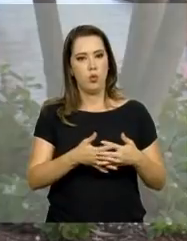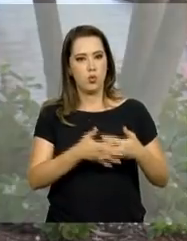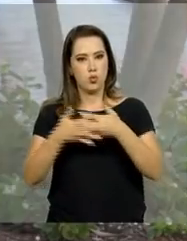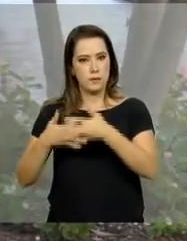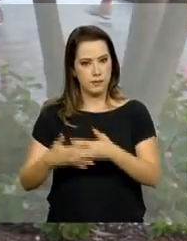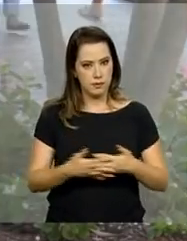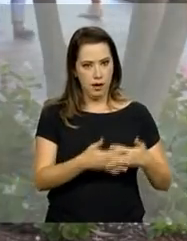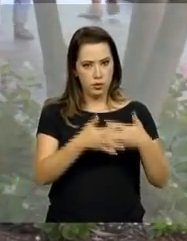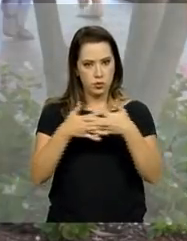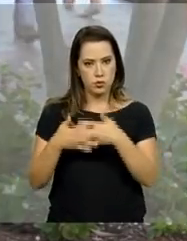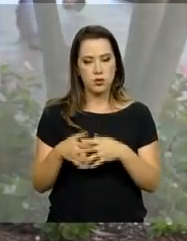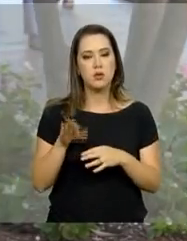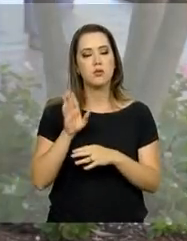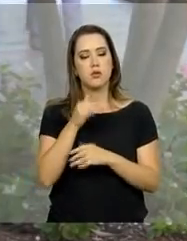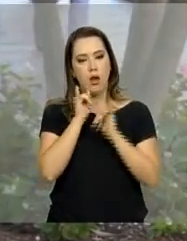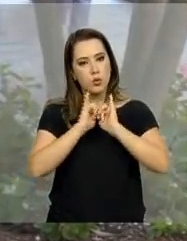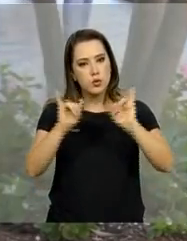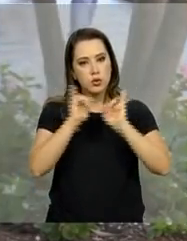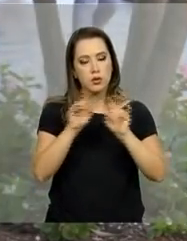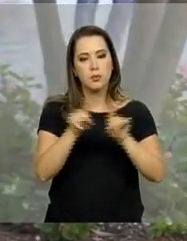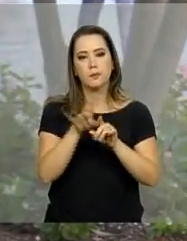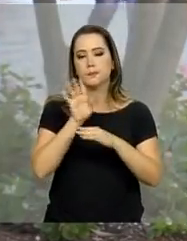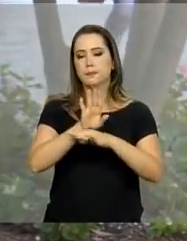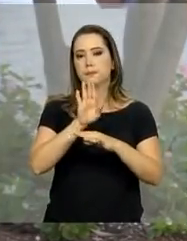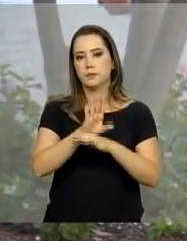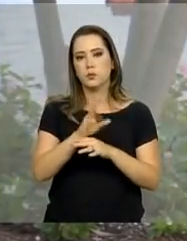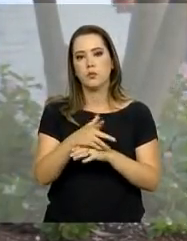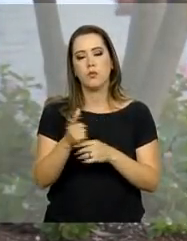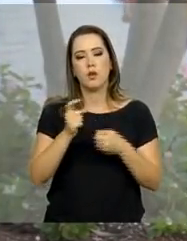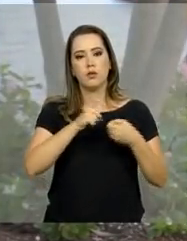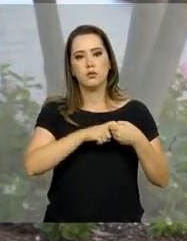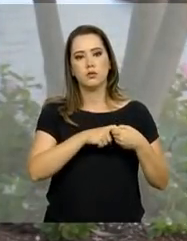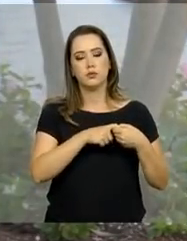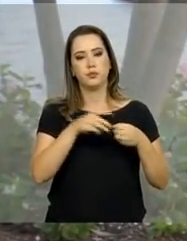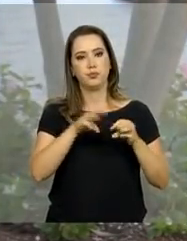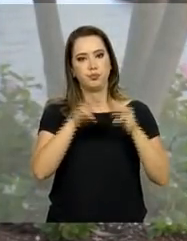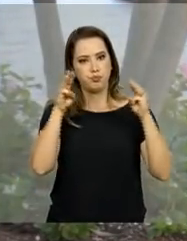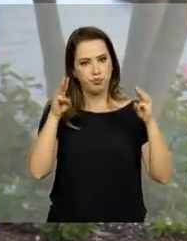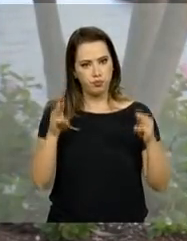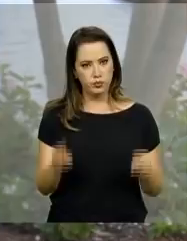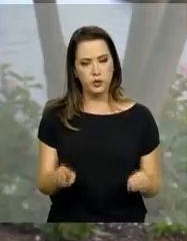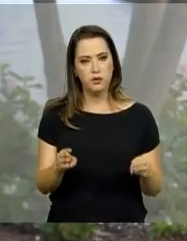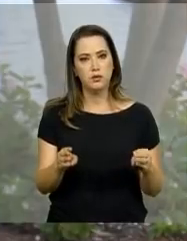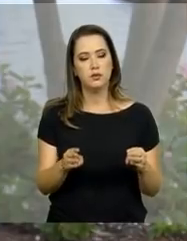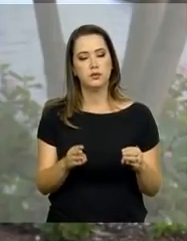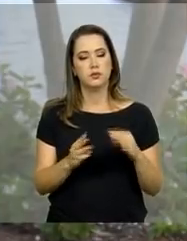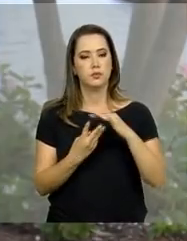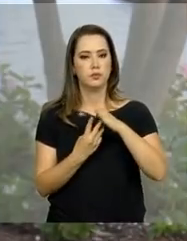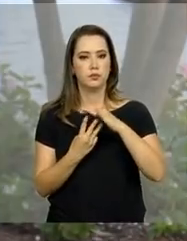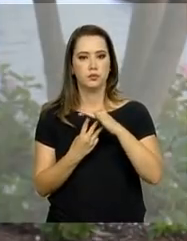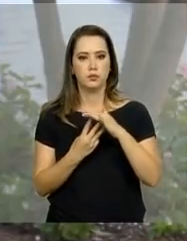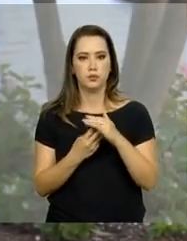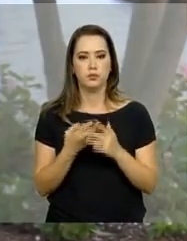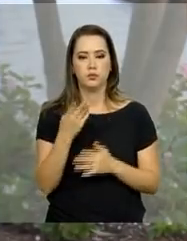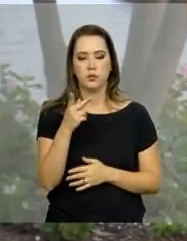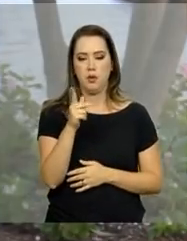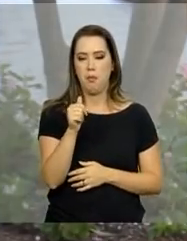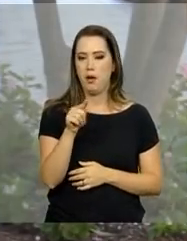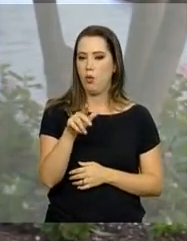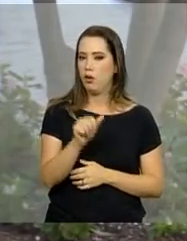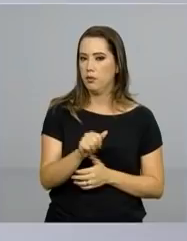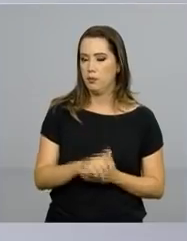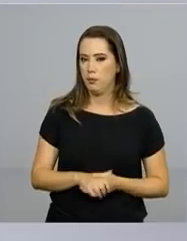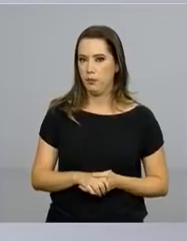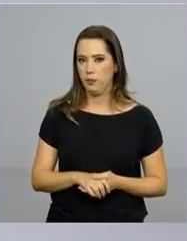que quer colaborar com o governo brasileiro na reestruturação do Museu Nacional. De Washington, nos Estados Unidos, Paola